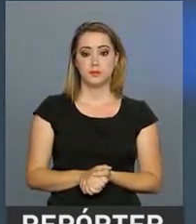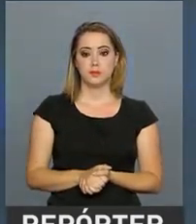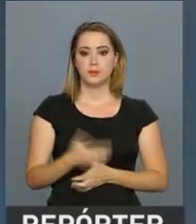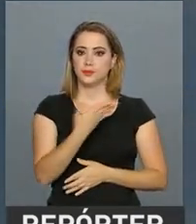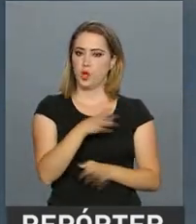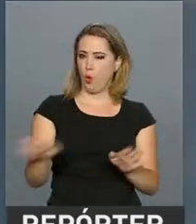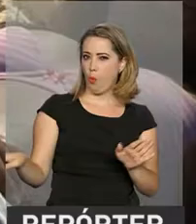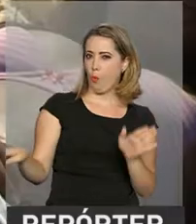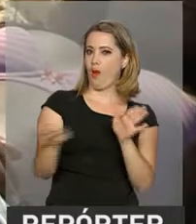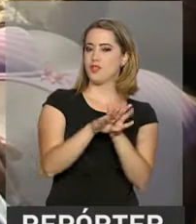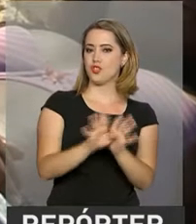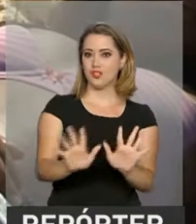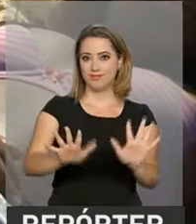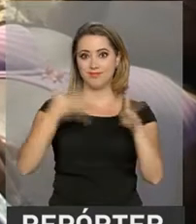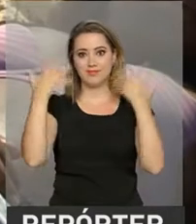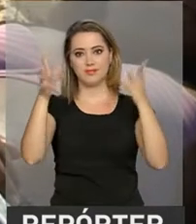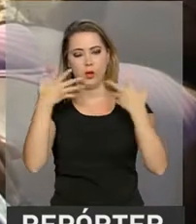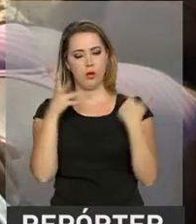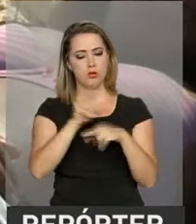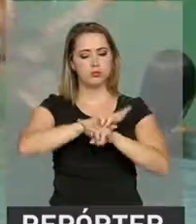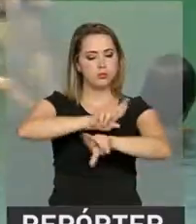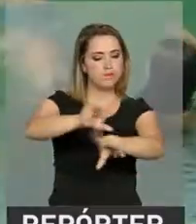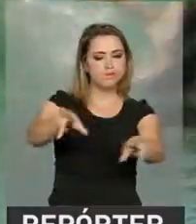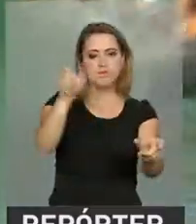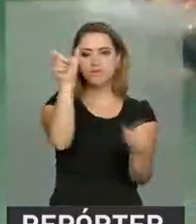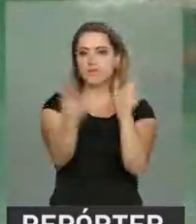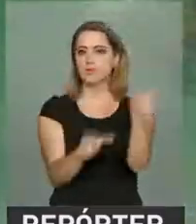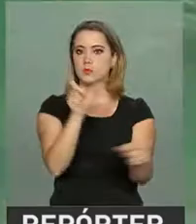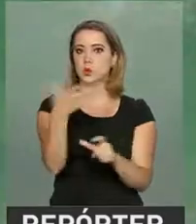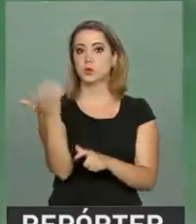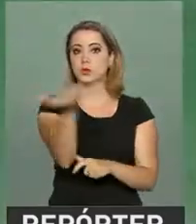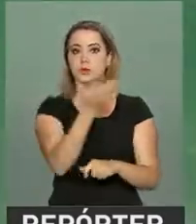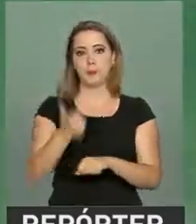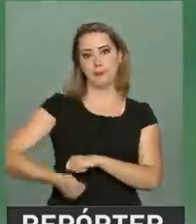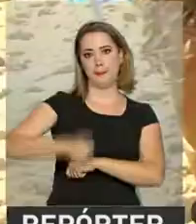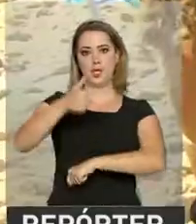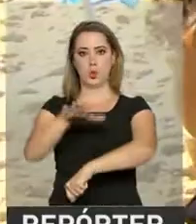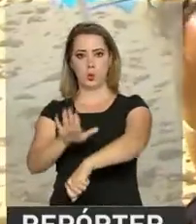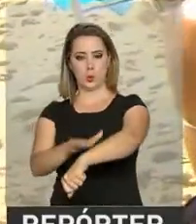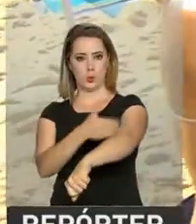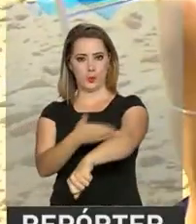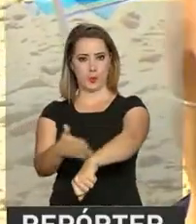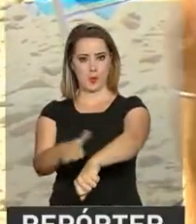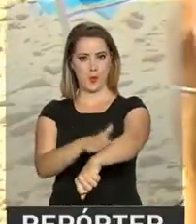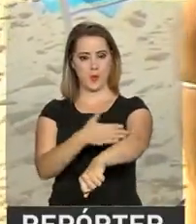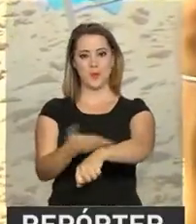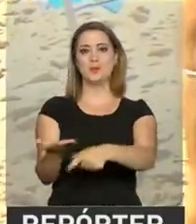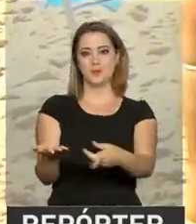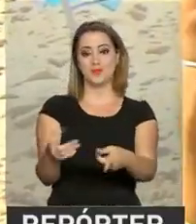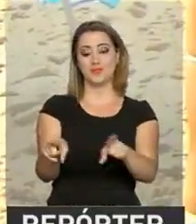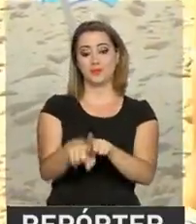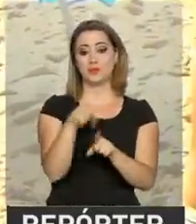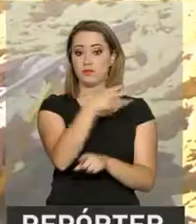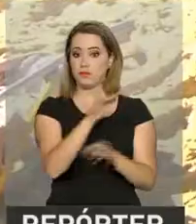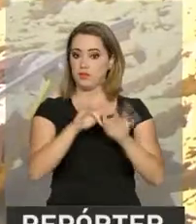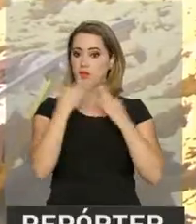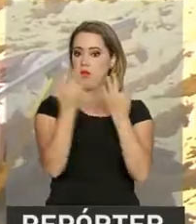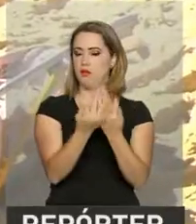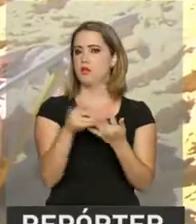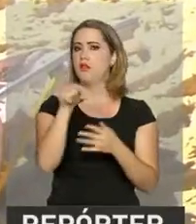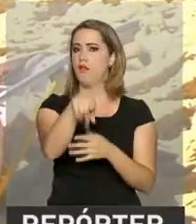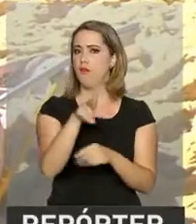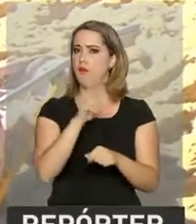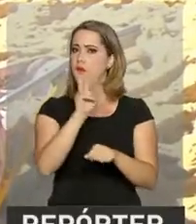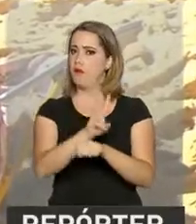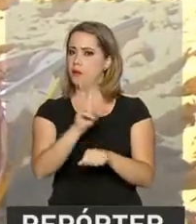Com a chegada do verão, muita gente quer aproveitar para reforçar o bronzeado. Esta família carioca está esperta.